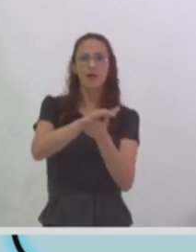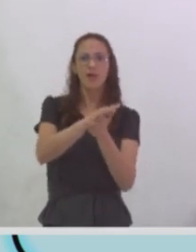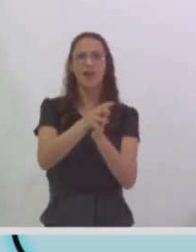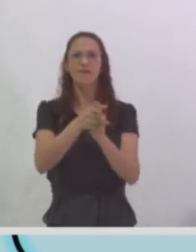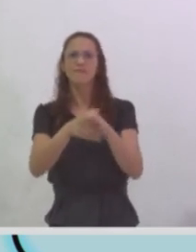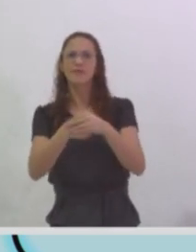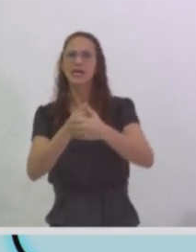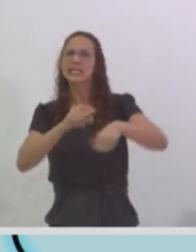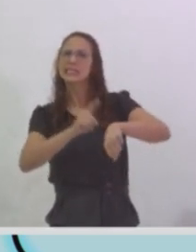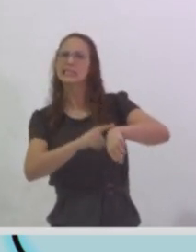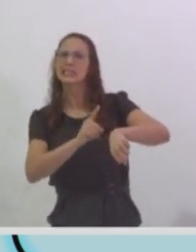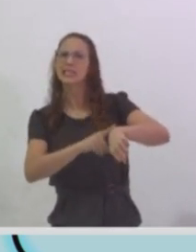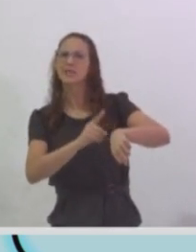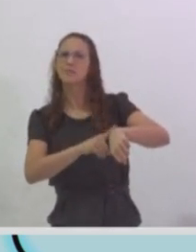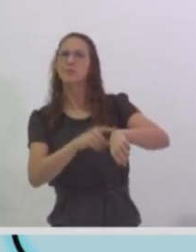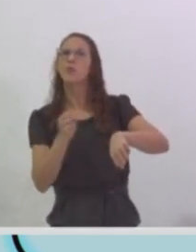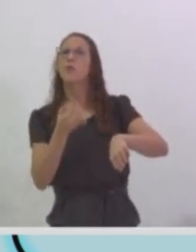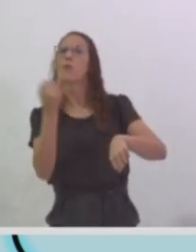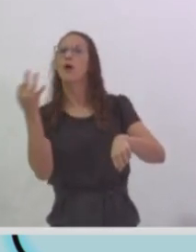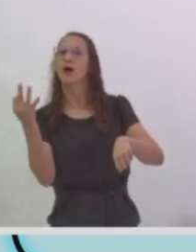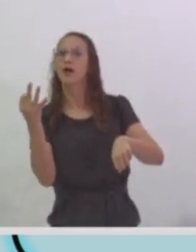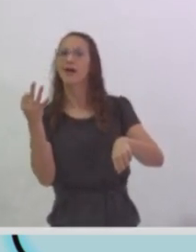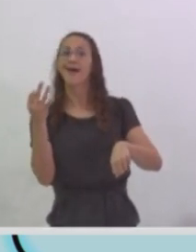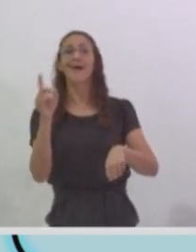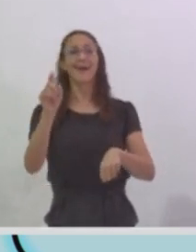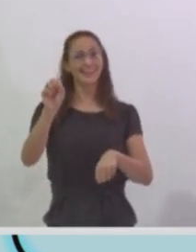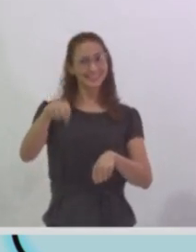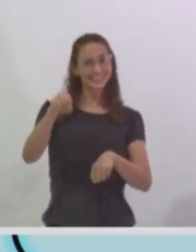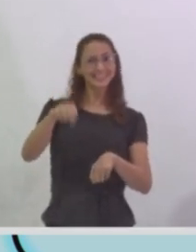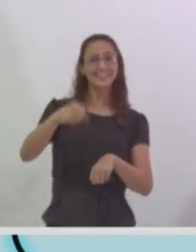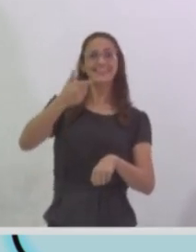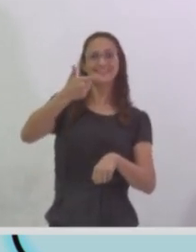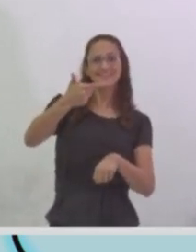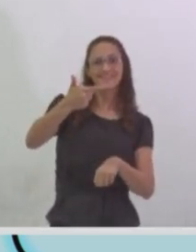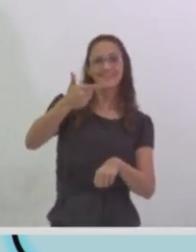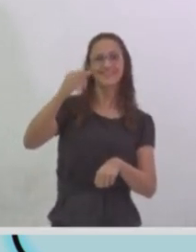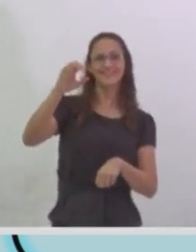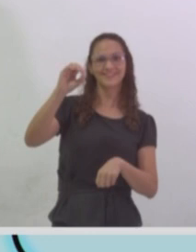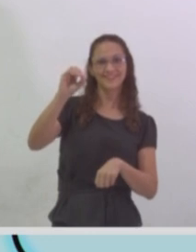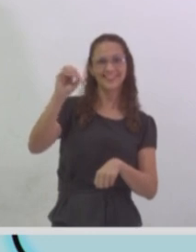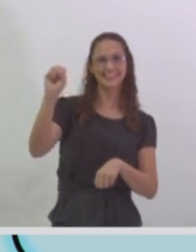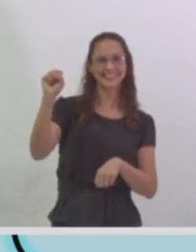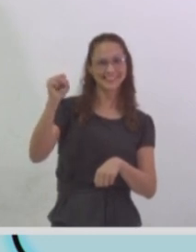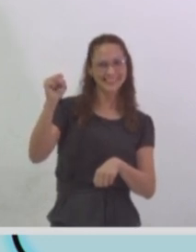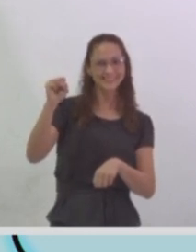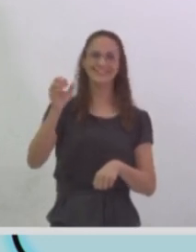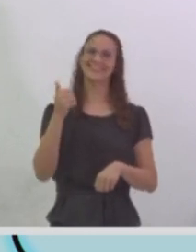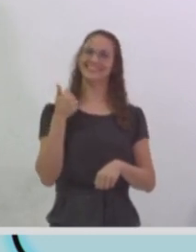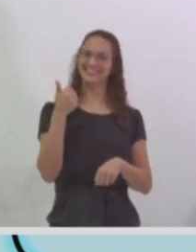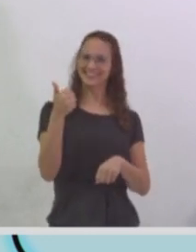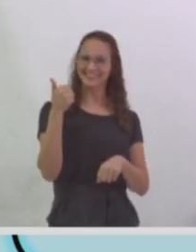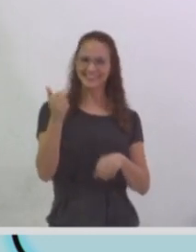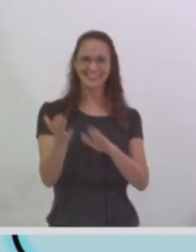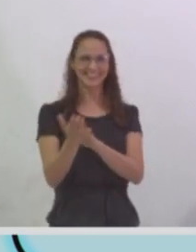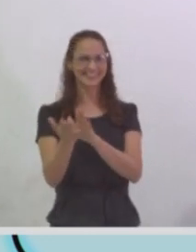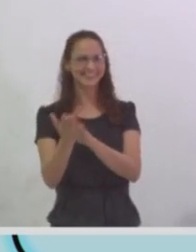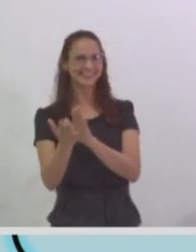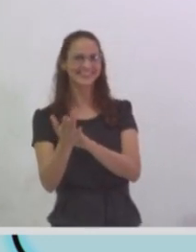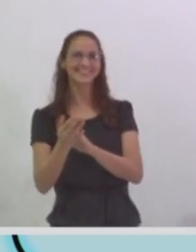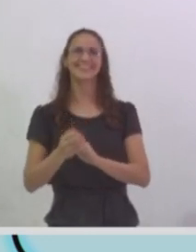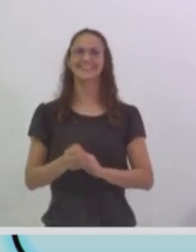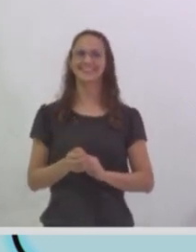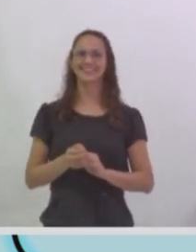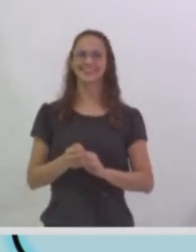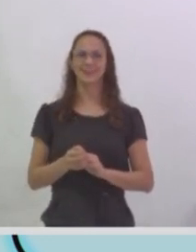Isso, 20 segundos, lave as mãos por 20 segundos. Vocês estão antenados, correto? Olha essa outra imagem